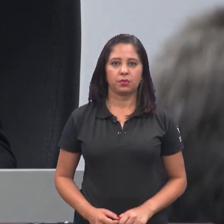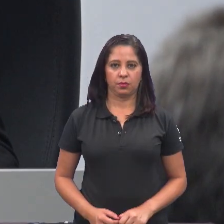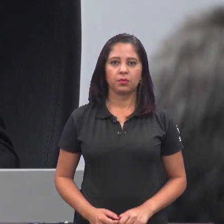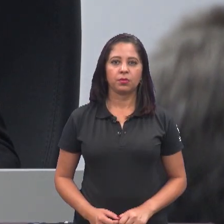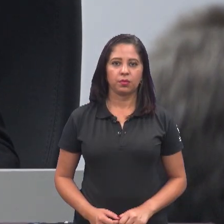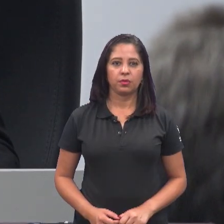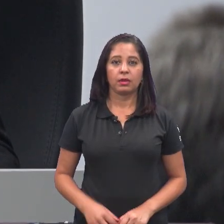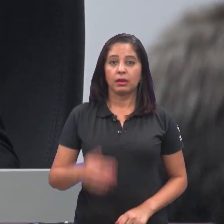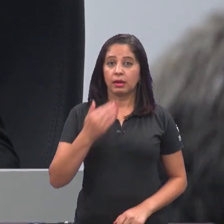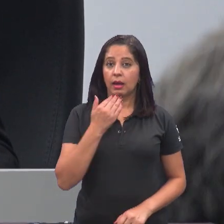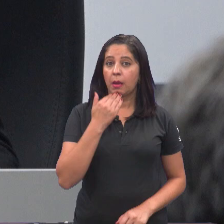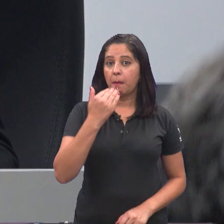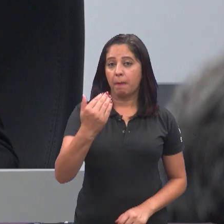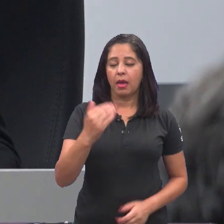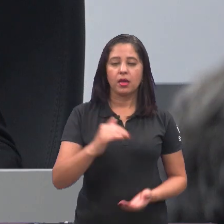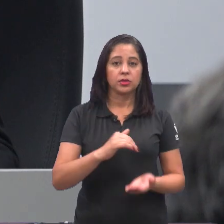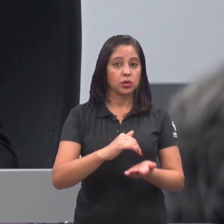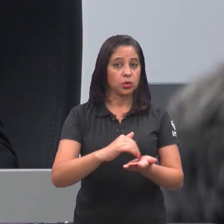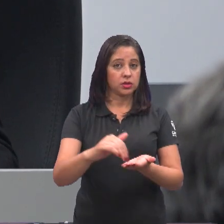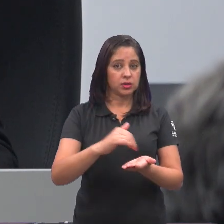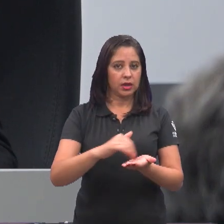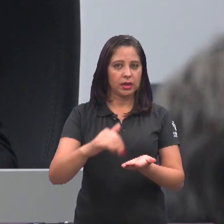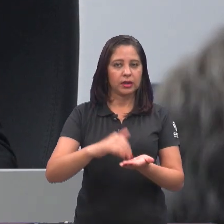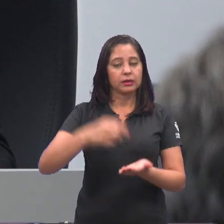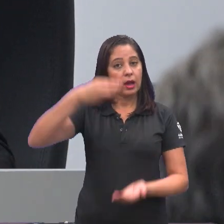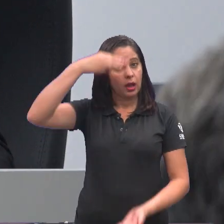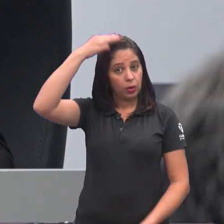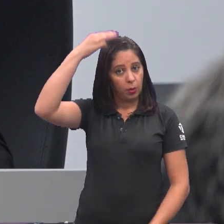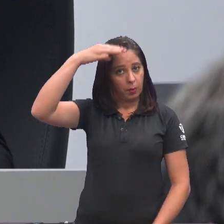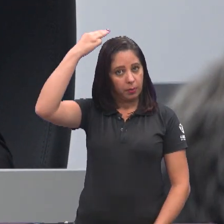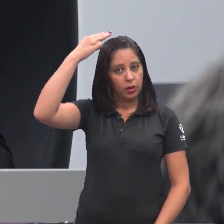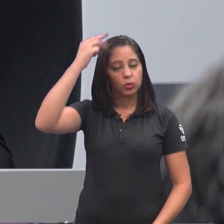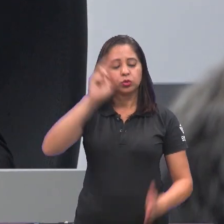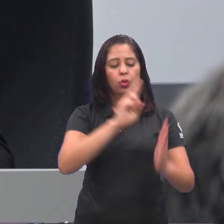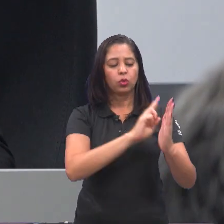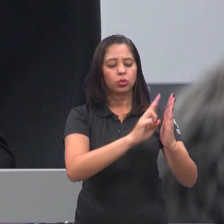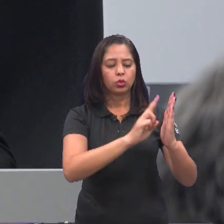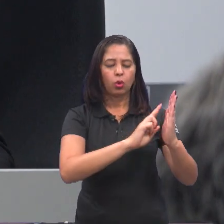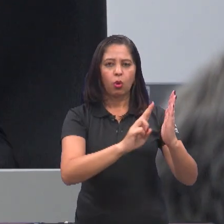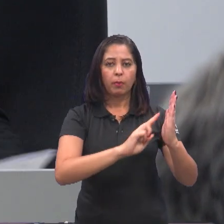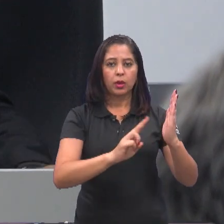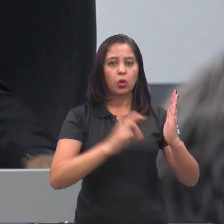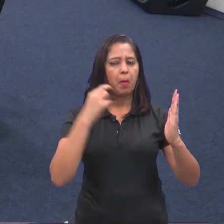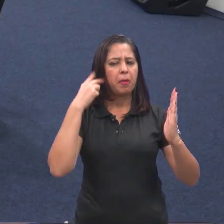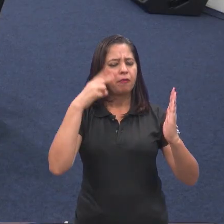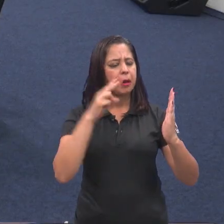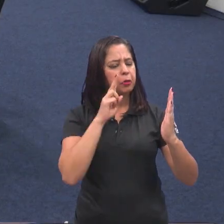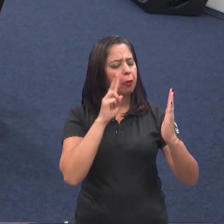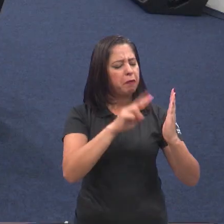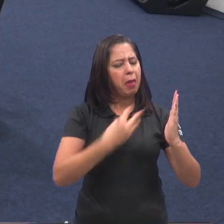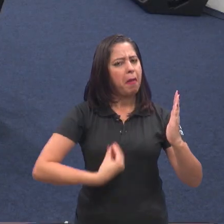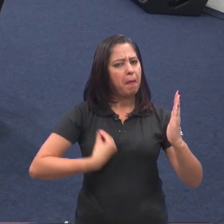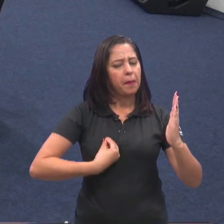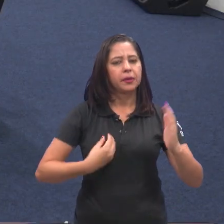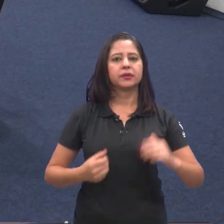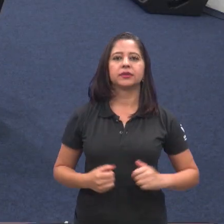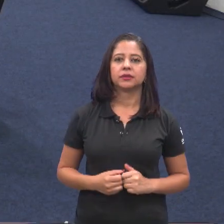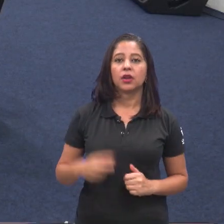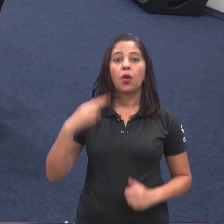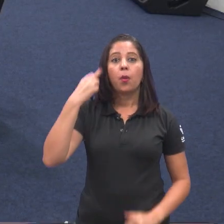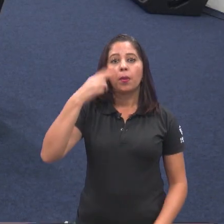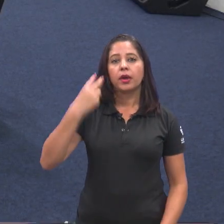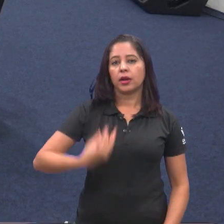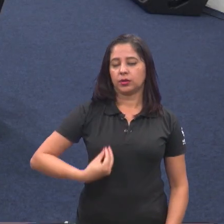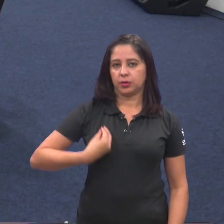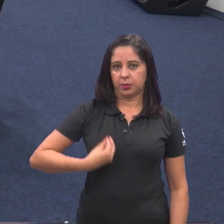Convoco o seu secretário Milton Vieira Filho para fazer verificação de presença. Estão presentes os seguintes vereadores: